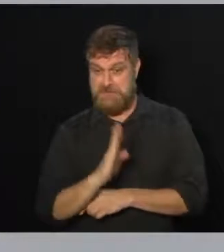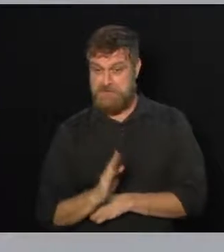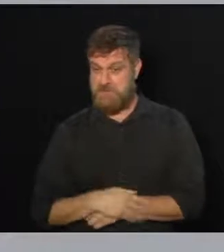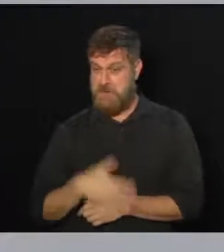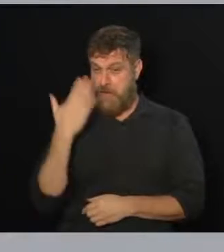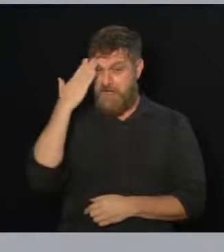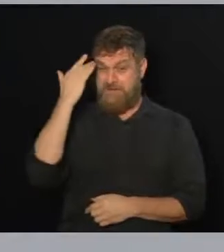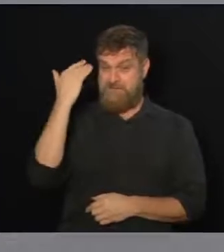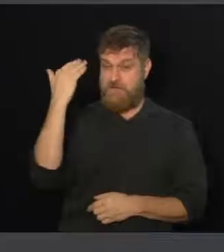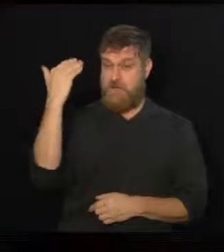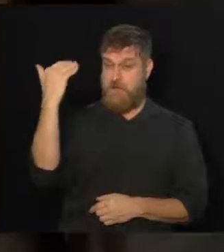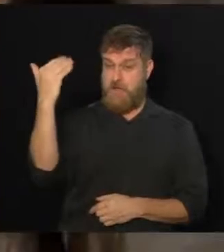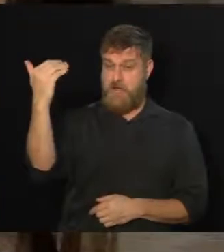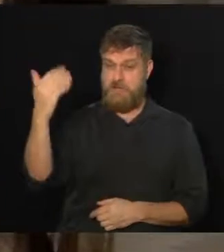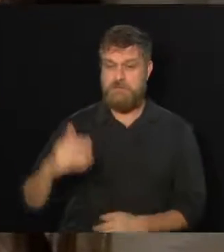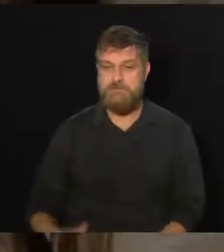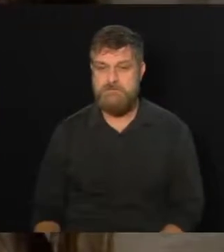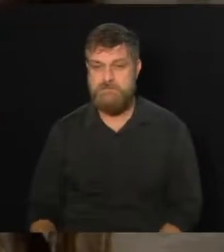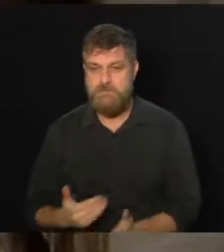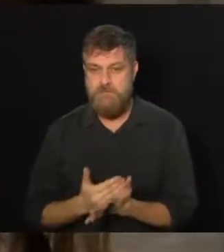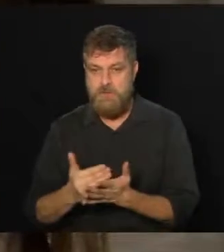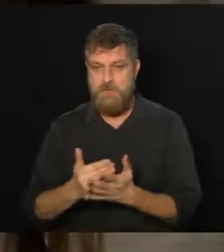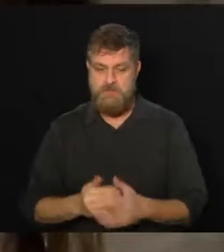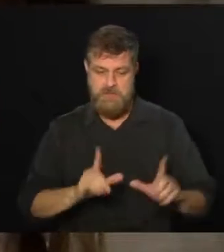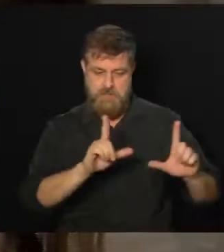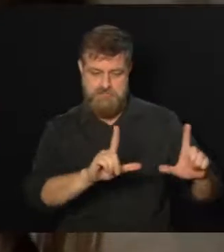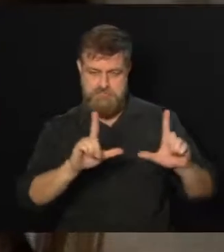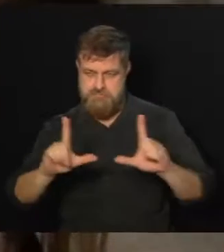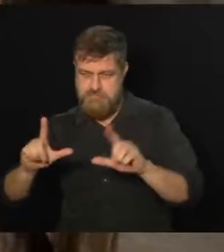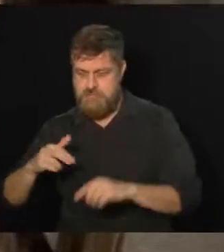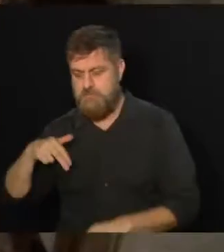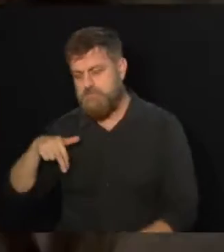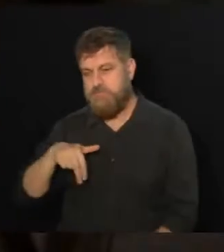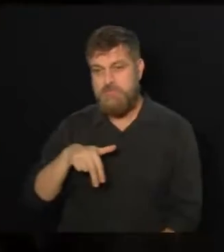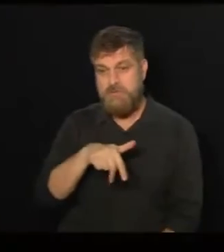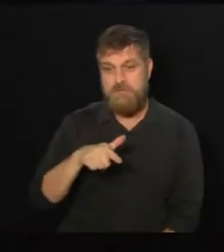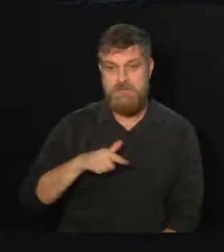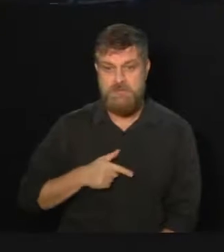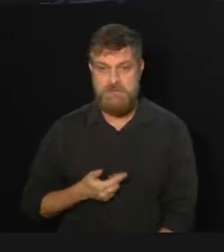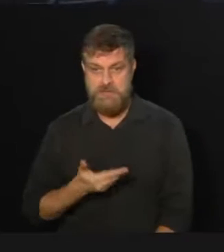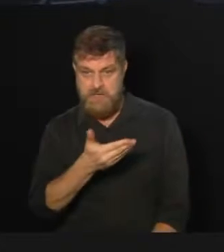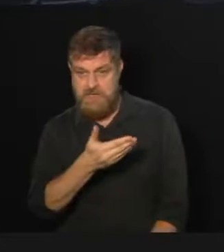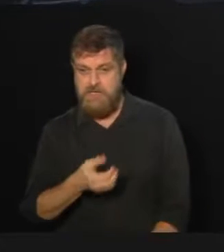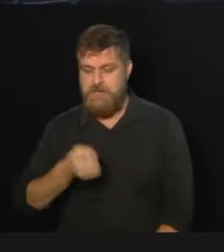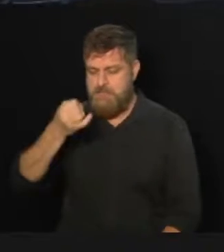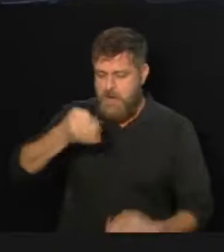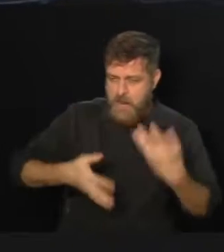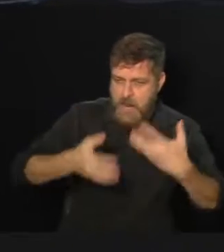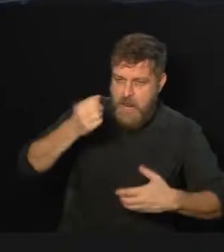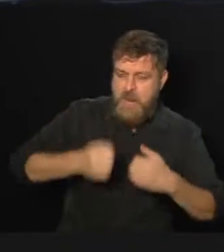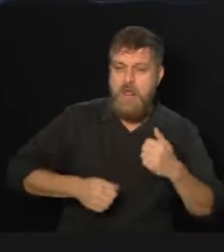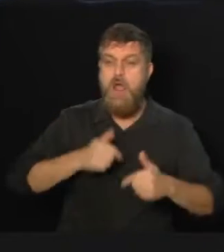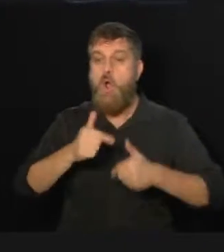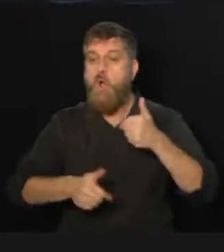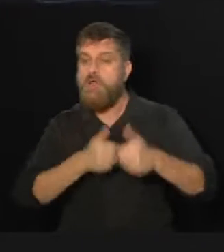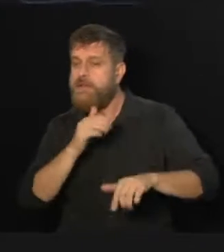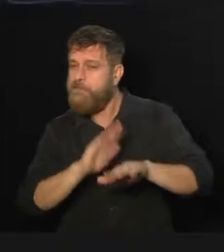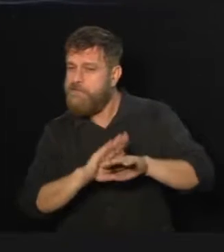reconhecido internacionalmente. Você começa a exposição com o próprio Oscar narrando um pouquinho sobre o trabalho